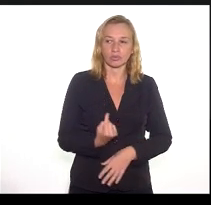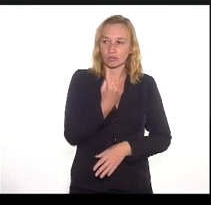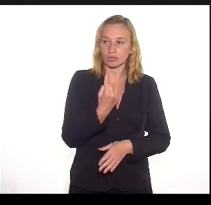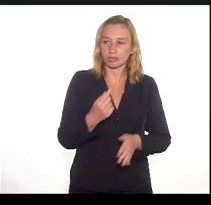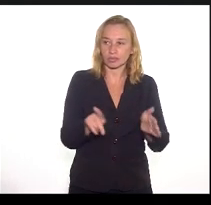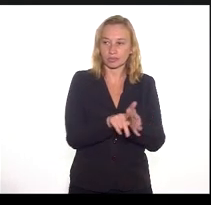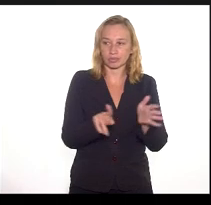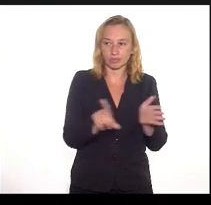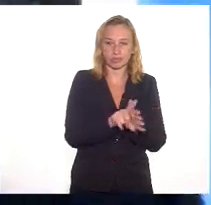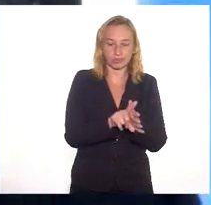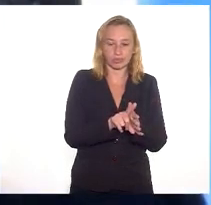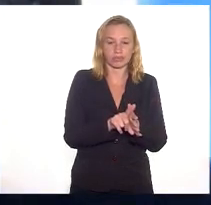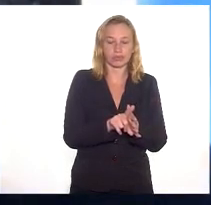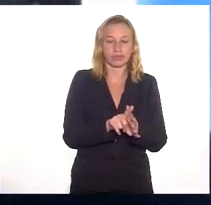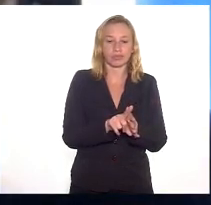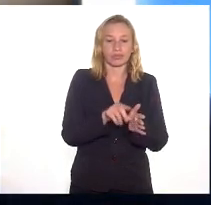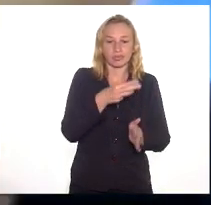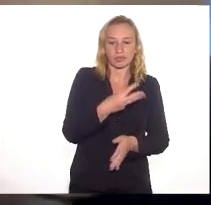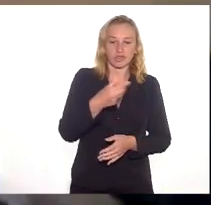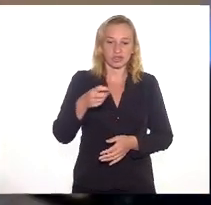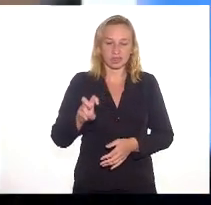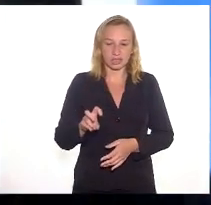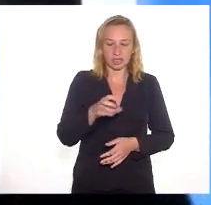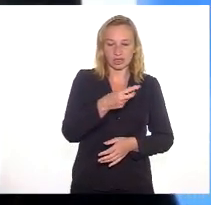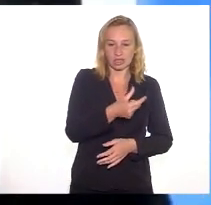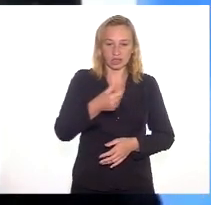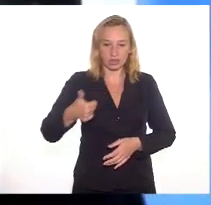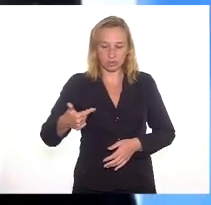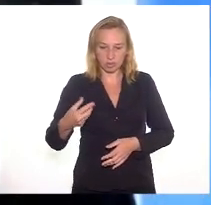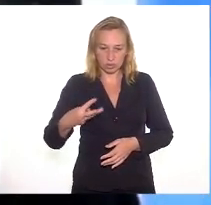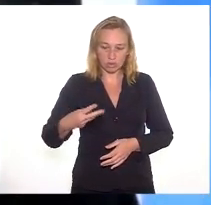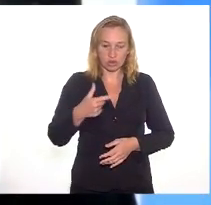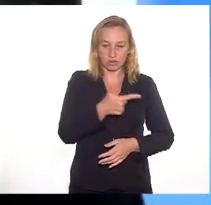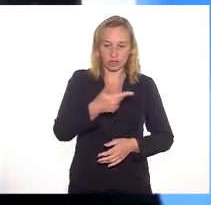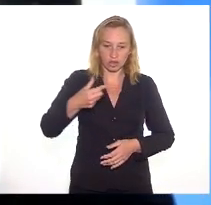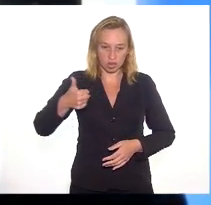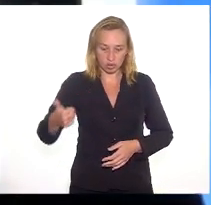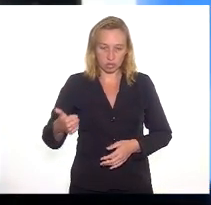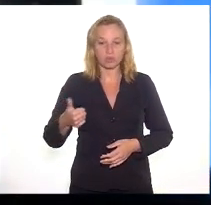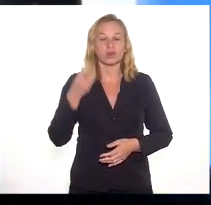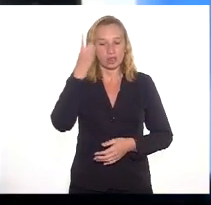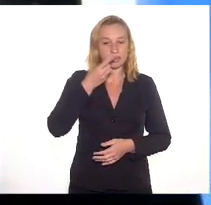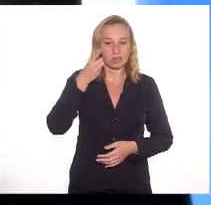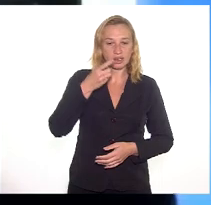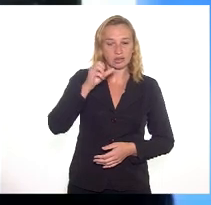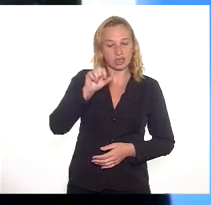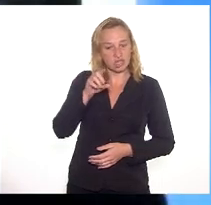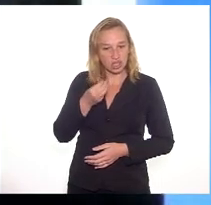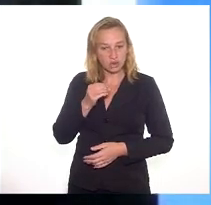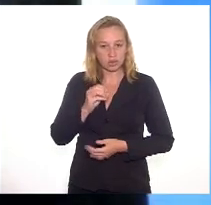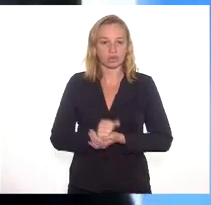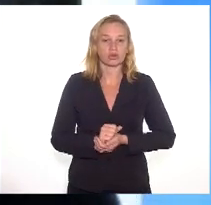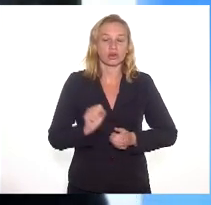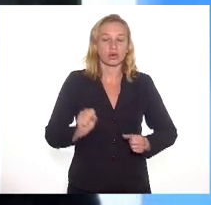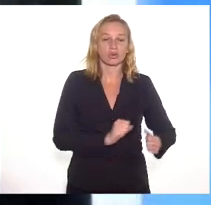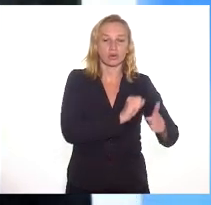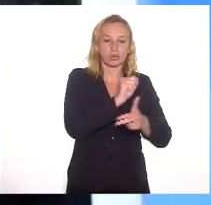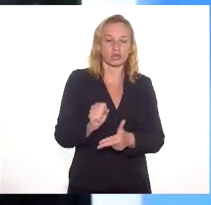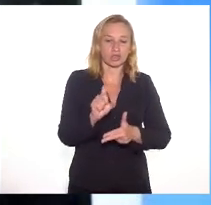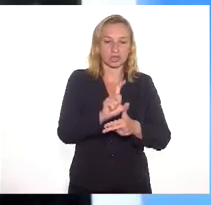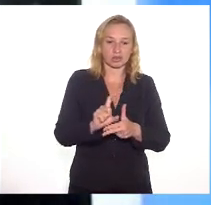discussão única, projeto de lei 3632 de 21, de autoria do deputado Sérgio Fernandes, que autoriza o Poder